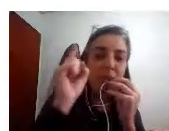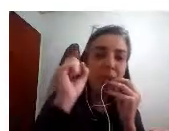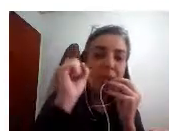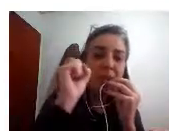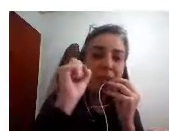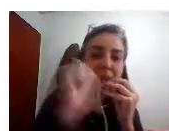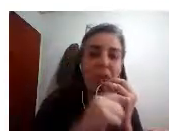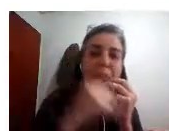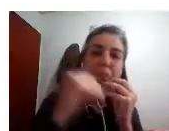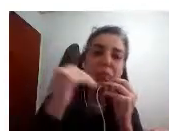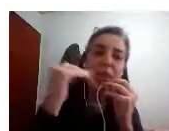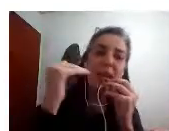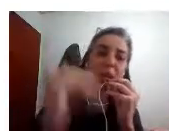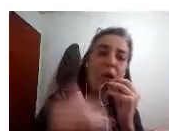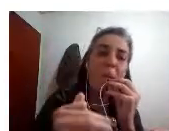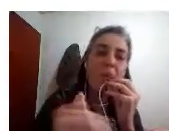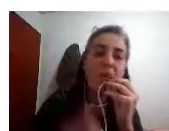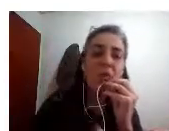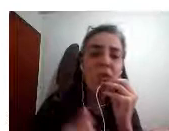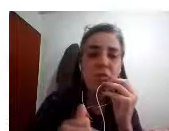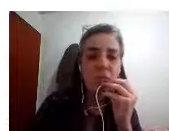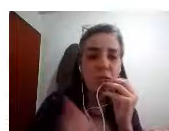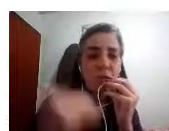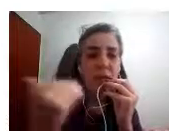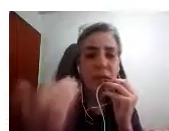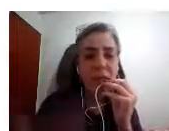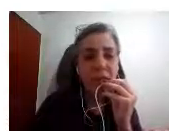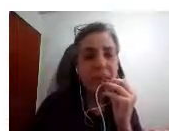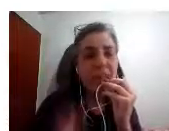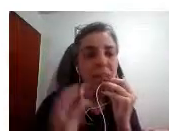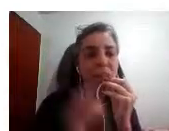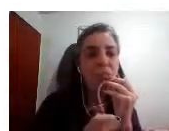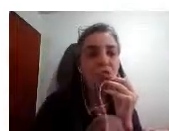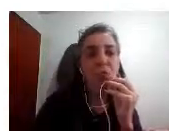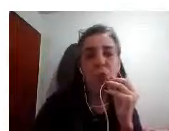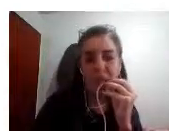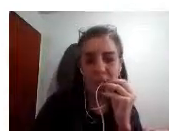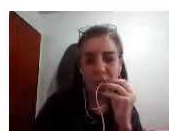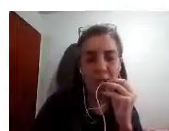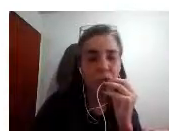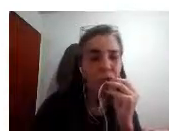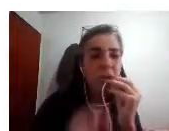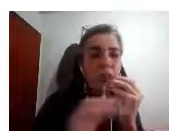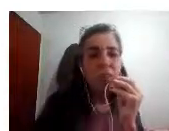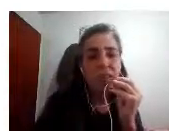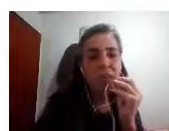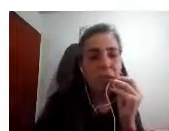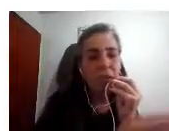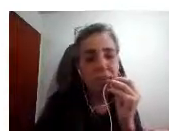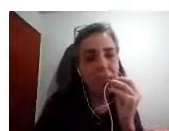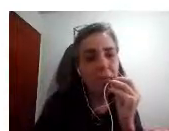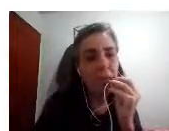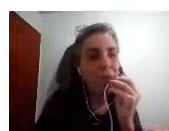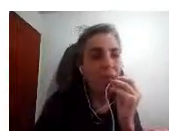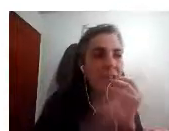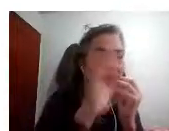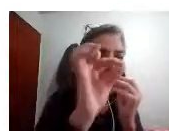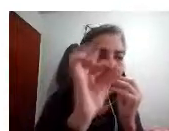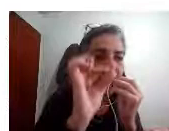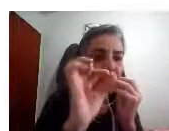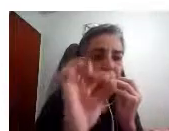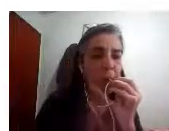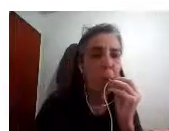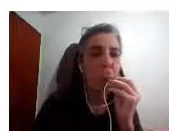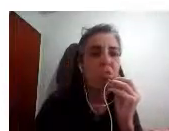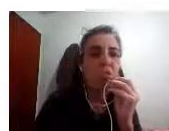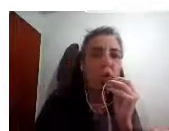Nossa primeira atividade é para você elaborar um pequeno resumo sobre o que você entendeu sobre o Renascimento. Se você quiser, pode fazer como eu fiz aí, ó,